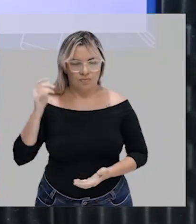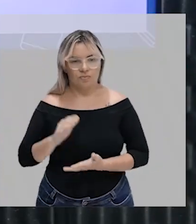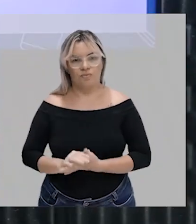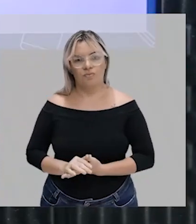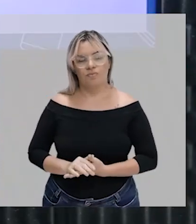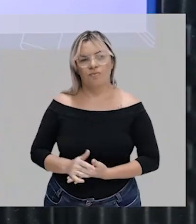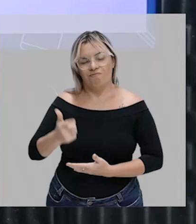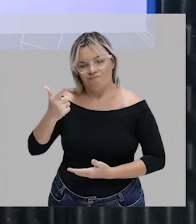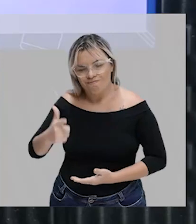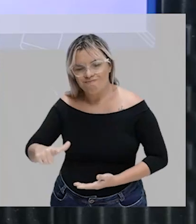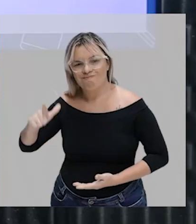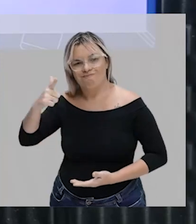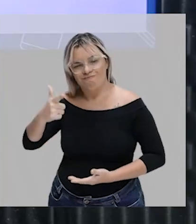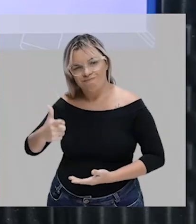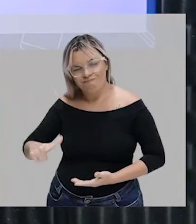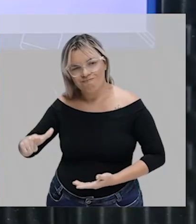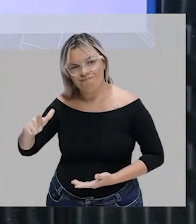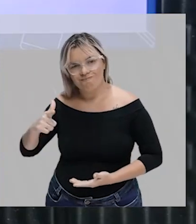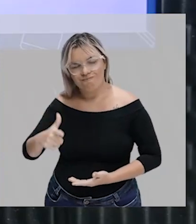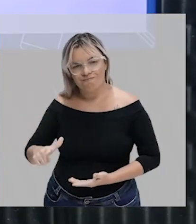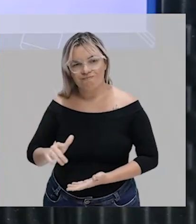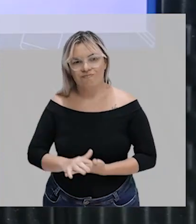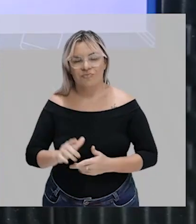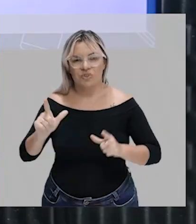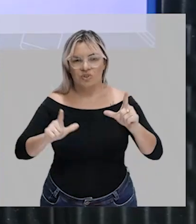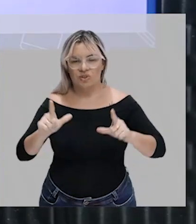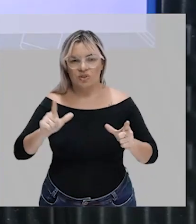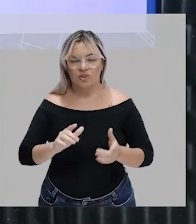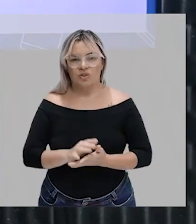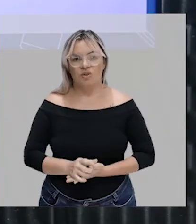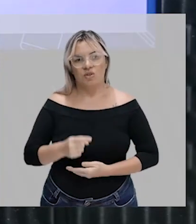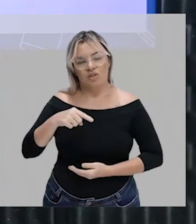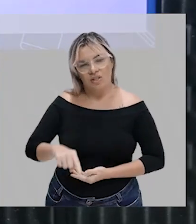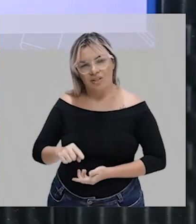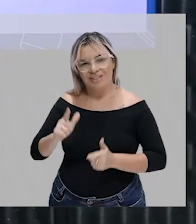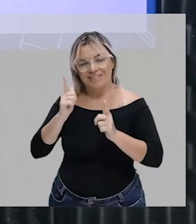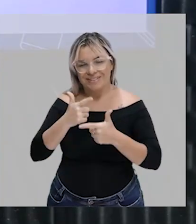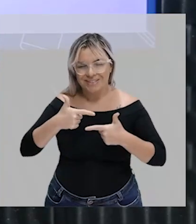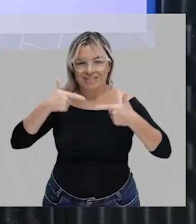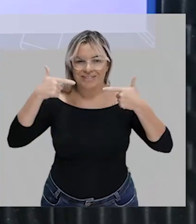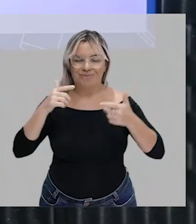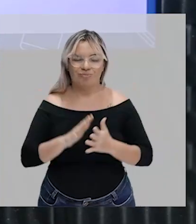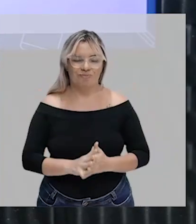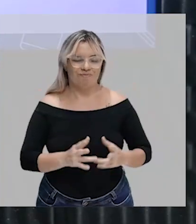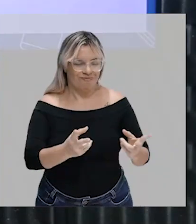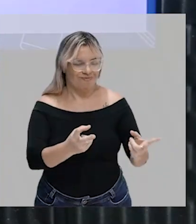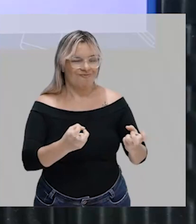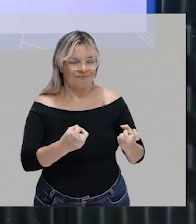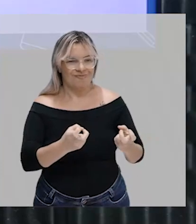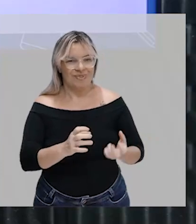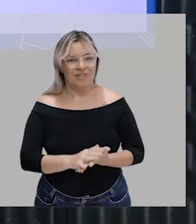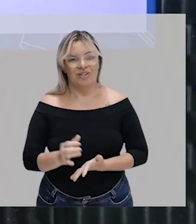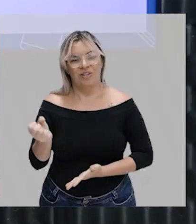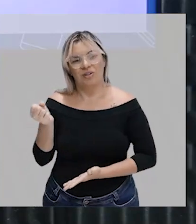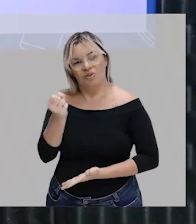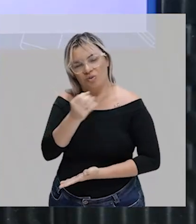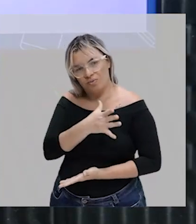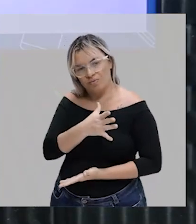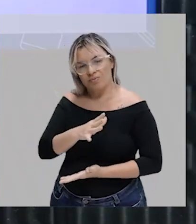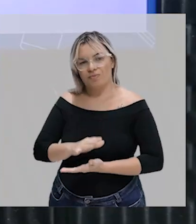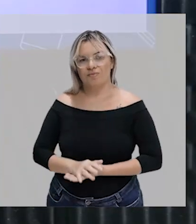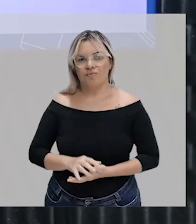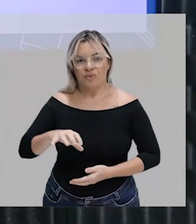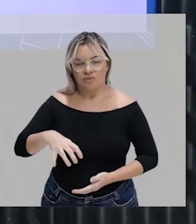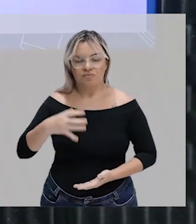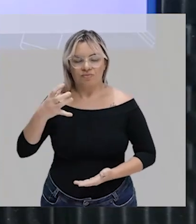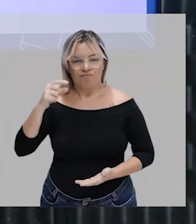reprisa com frequência, você ri, você consegue perceber algo novo, né? E assim